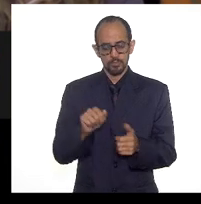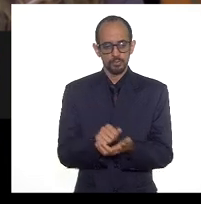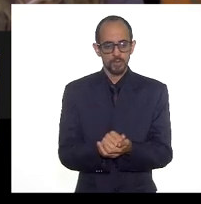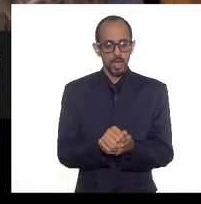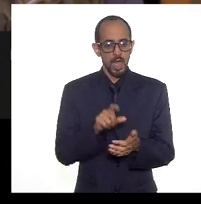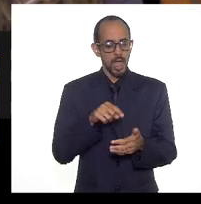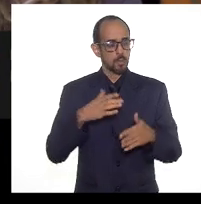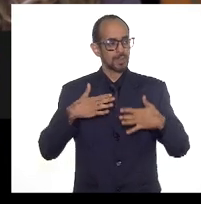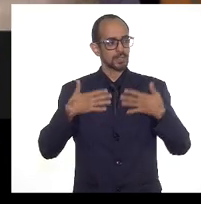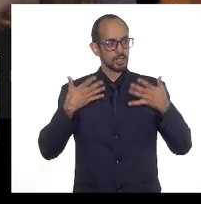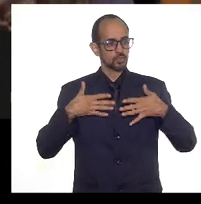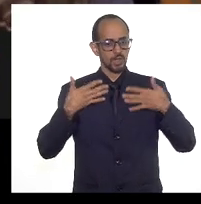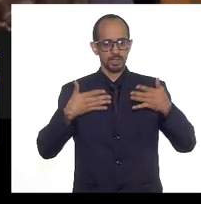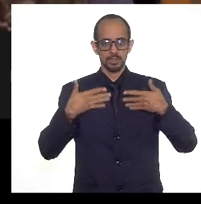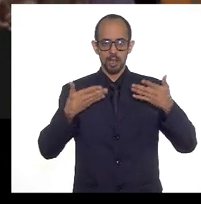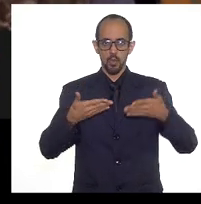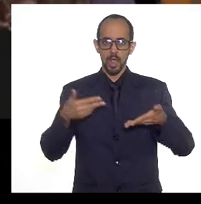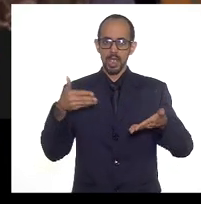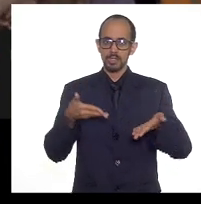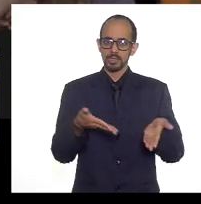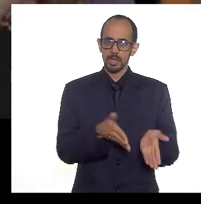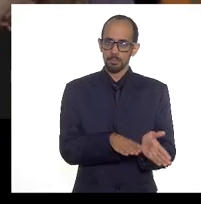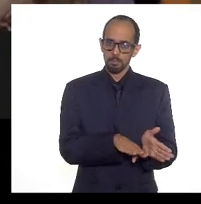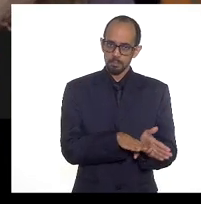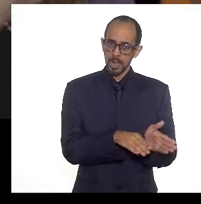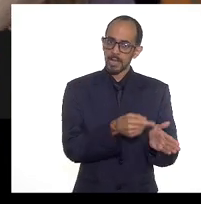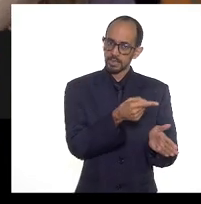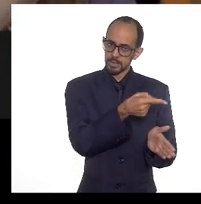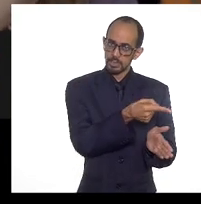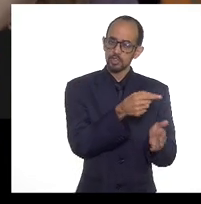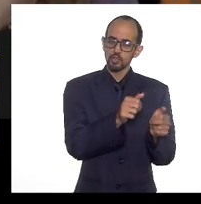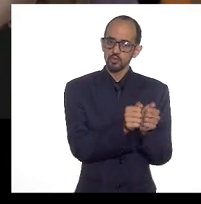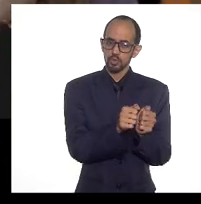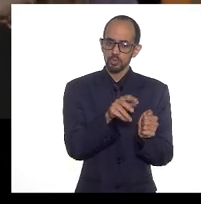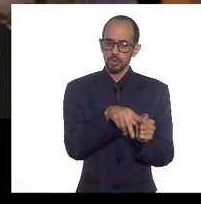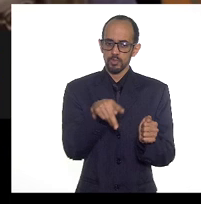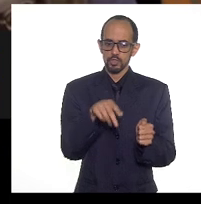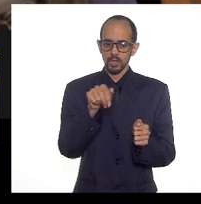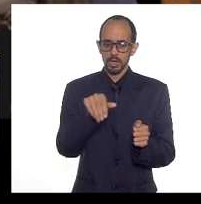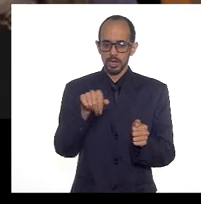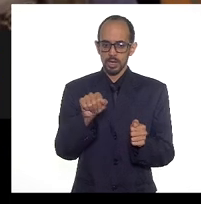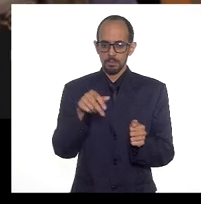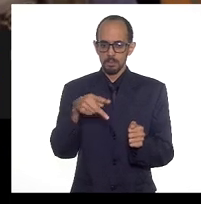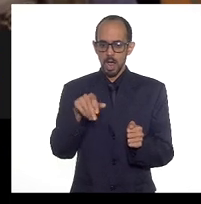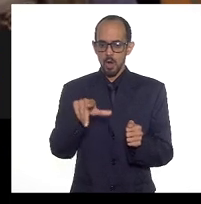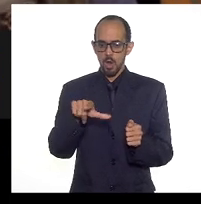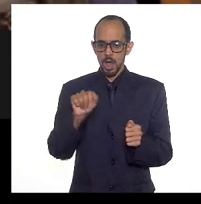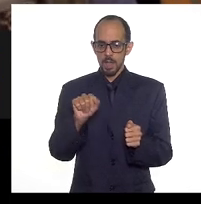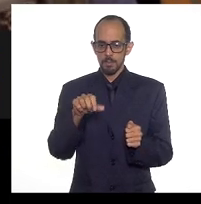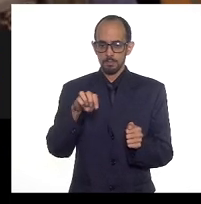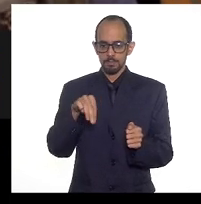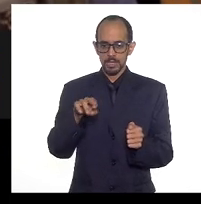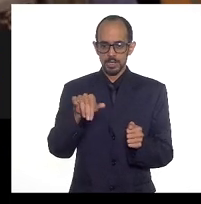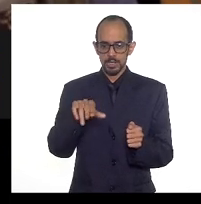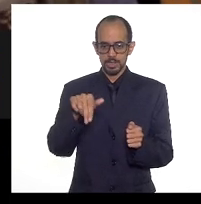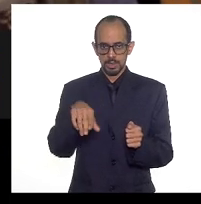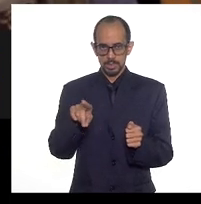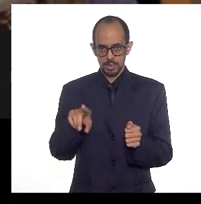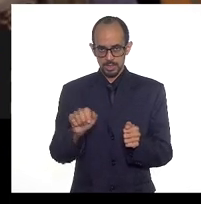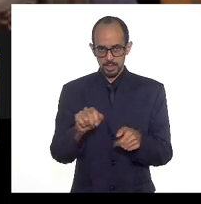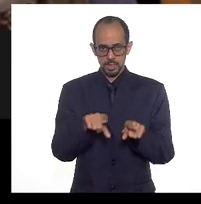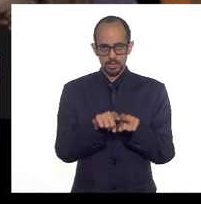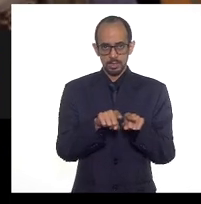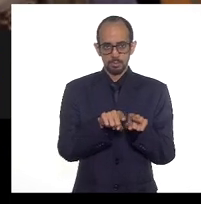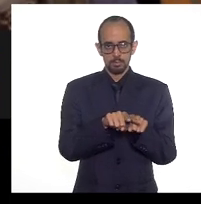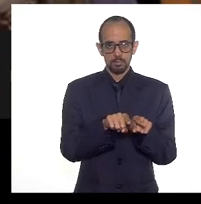alegria receber as nossas queridíssimas pesquisadoras da UFF, professora Ana Paula Miranda e professora Ilana Lage. Eu faço